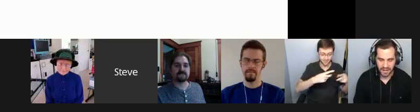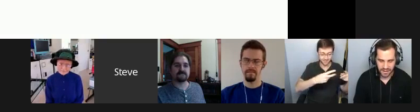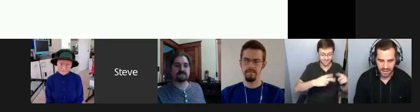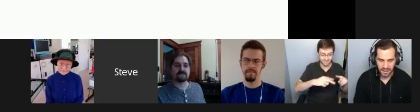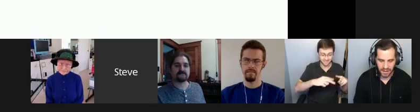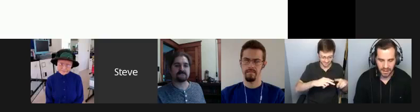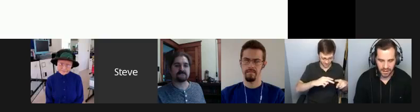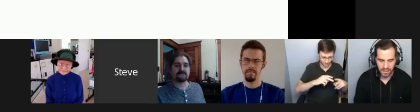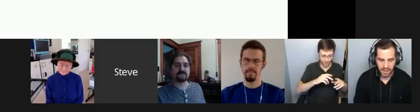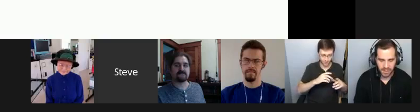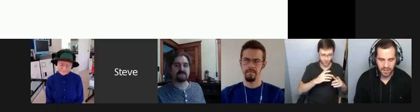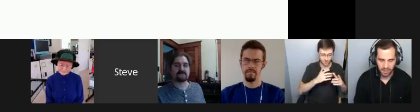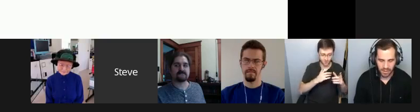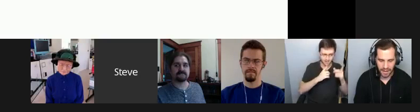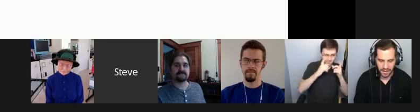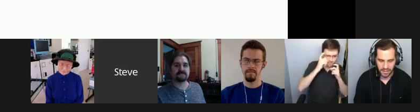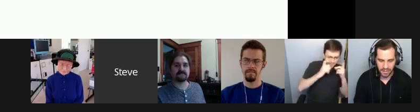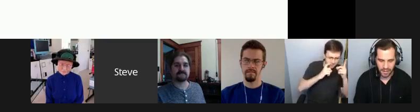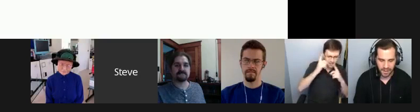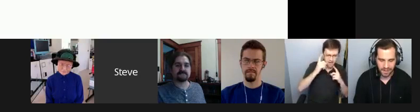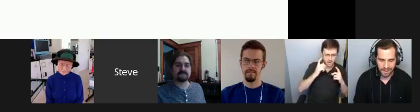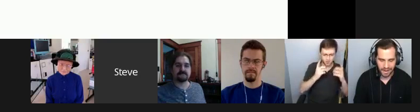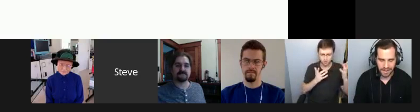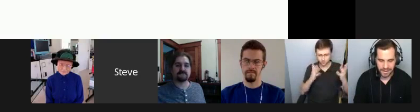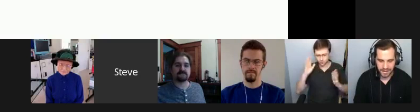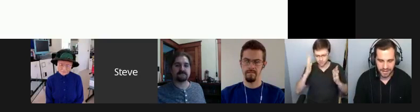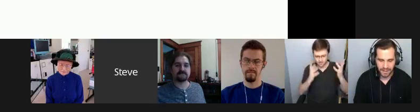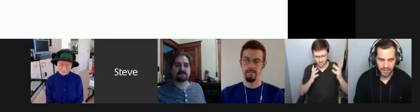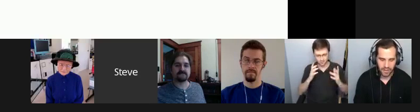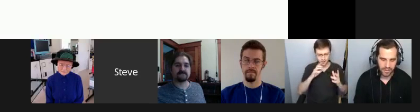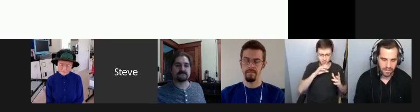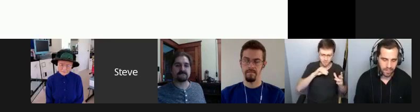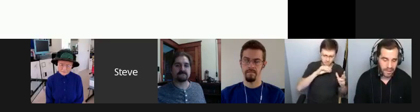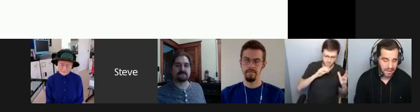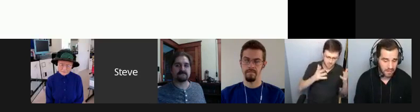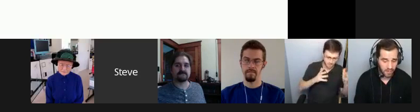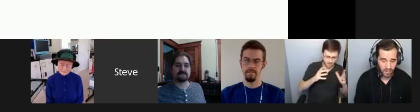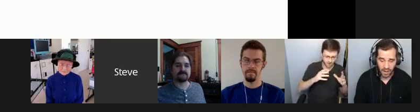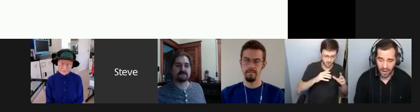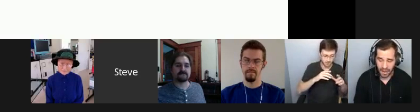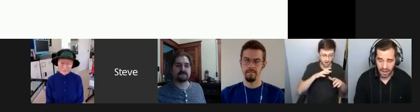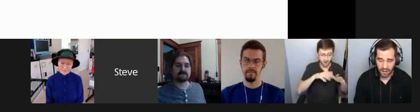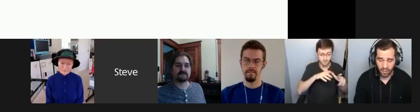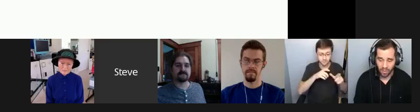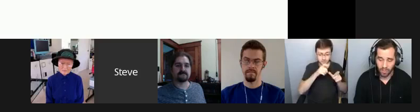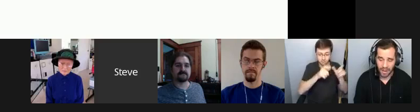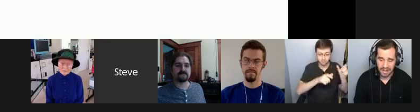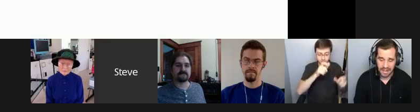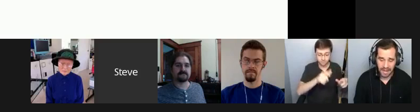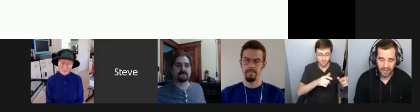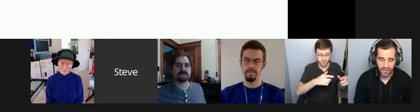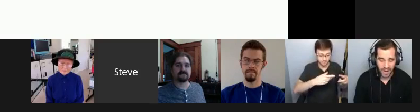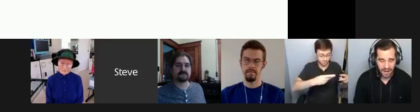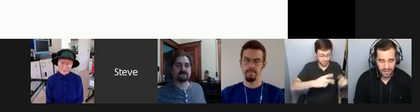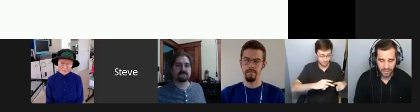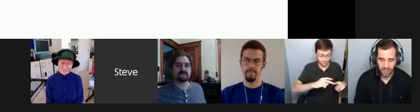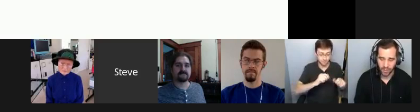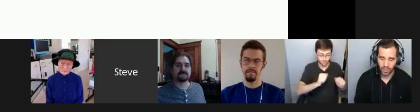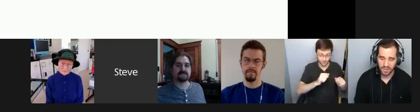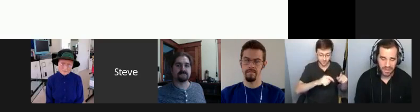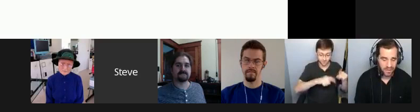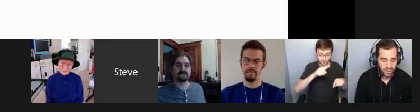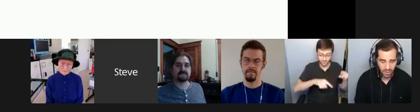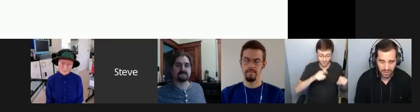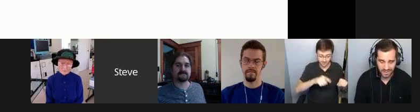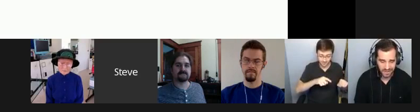dessa frase. Nós podemos encontrar isso, né, nas transcrições. Por exemplo, como passar gestos